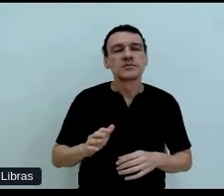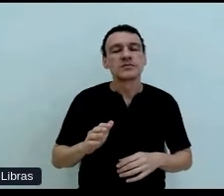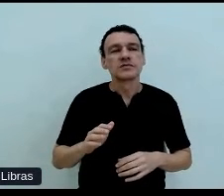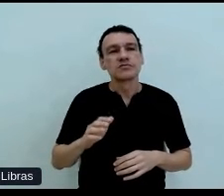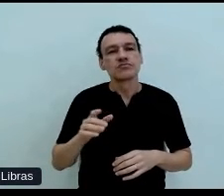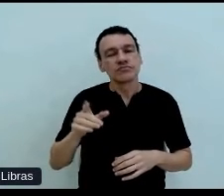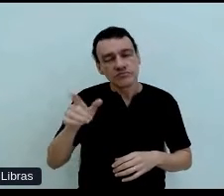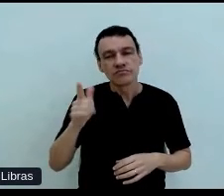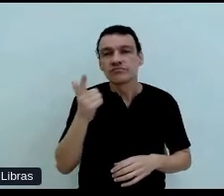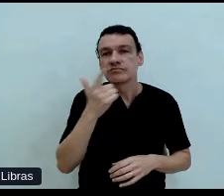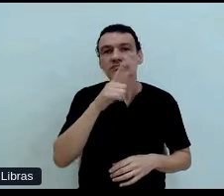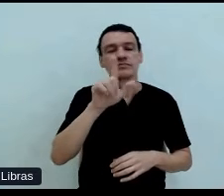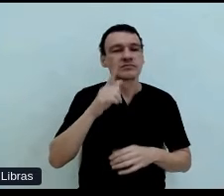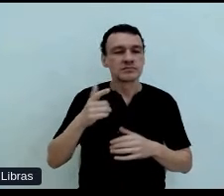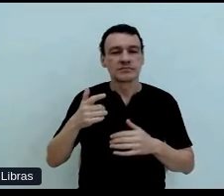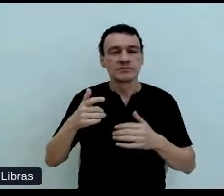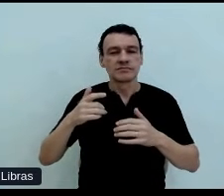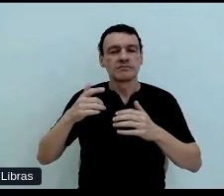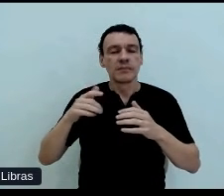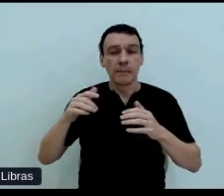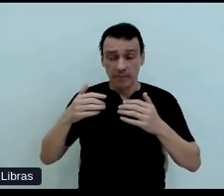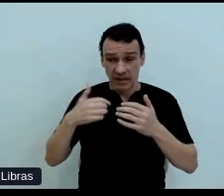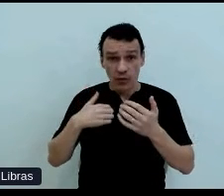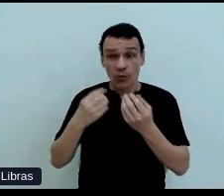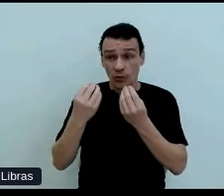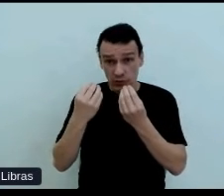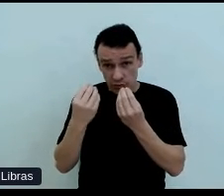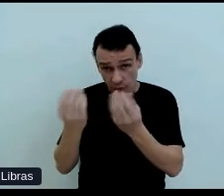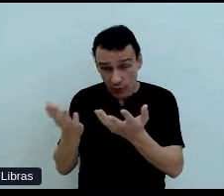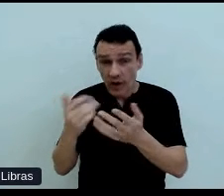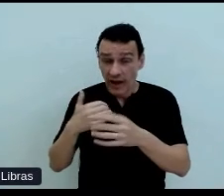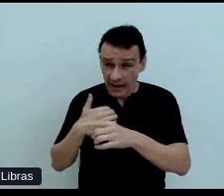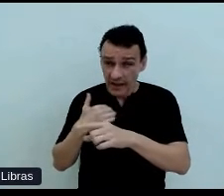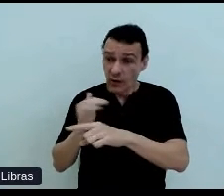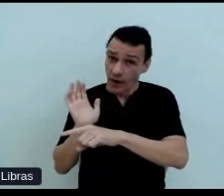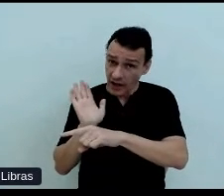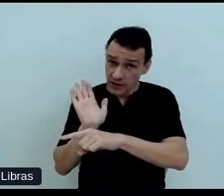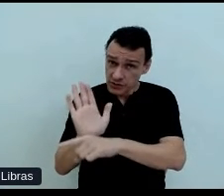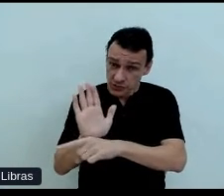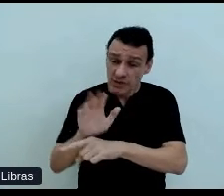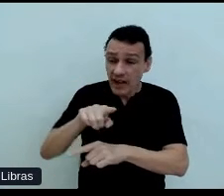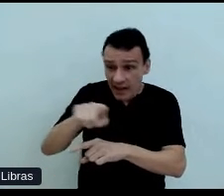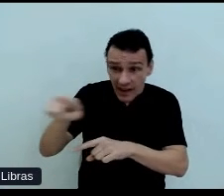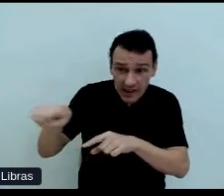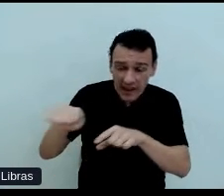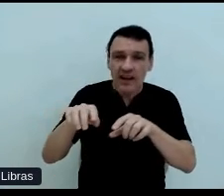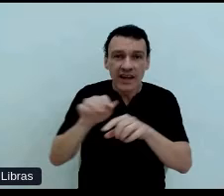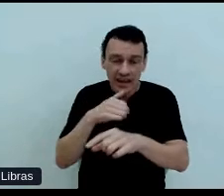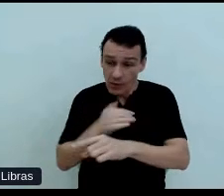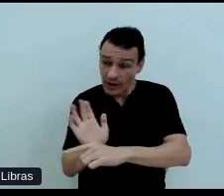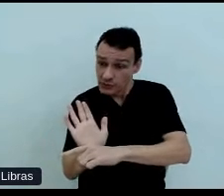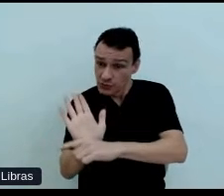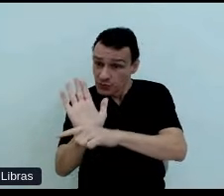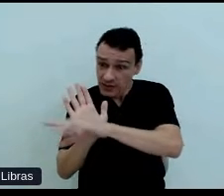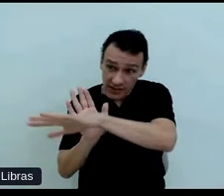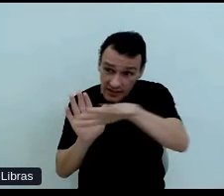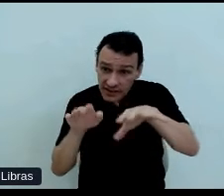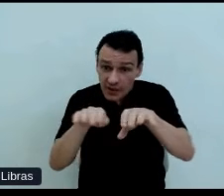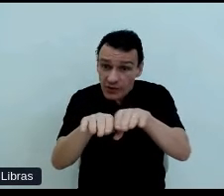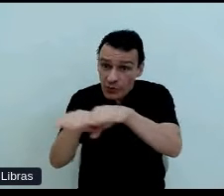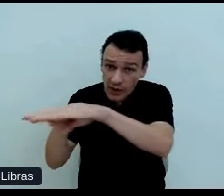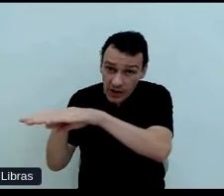ela parta de um mesmo ponto. Assim, todas as pessoas podem ver o jogo na mesma situação, que